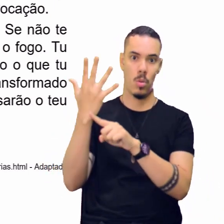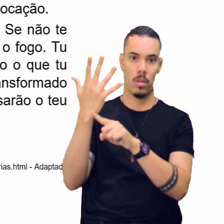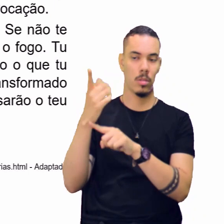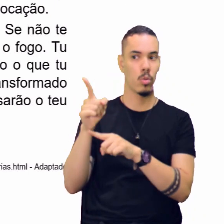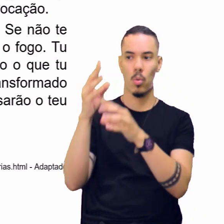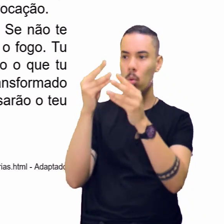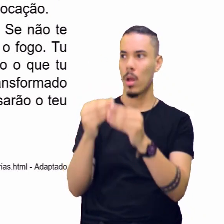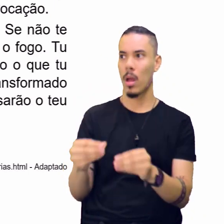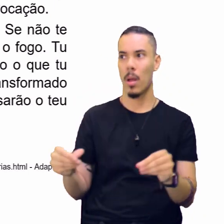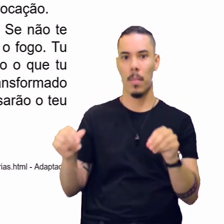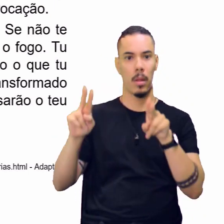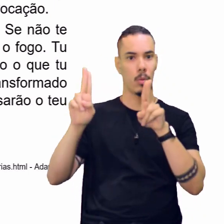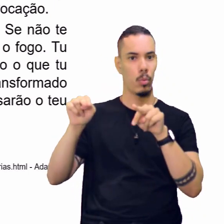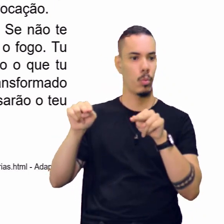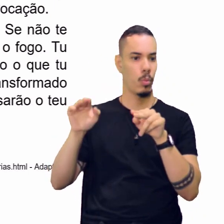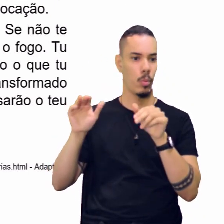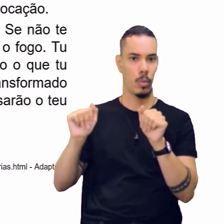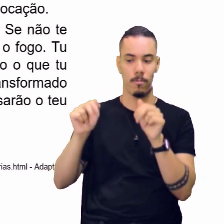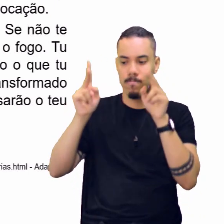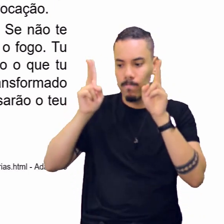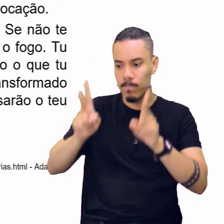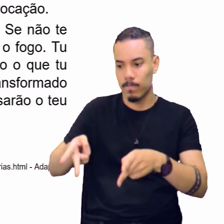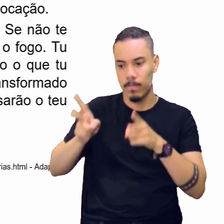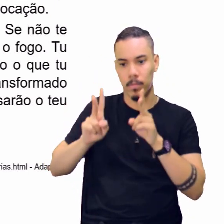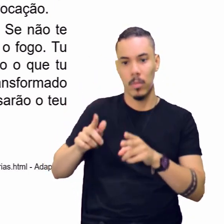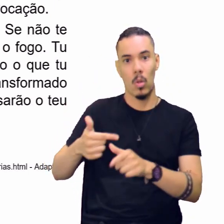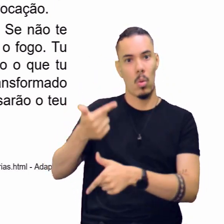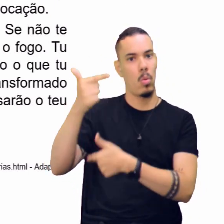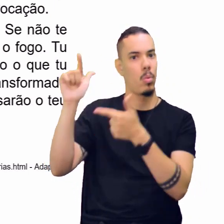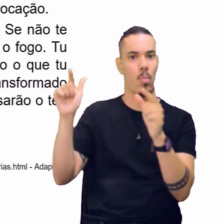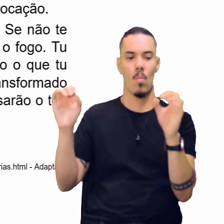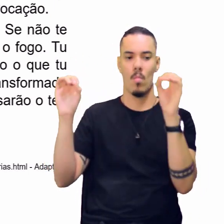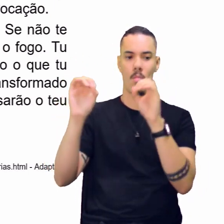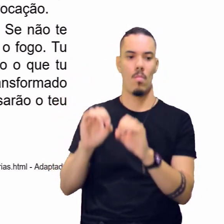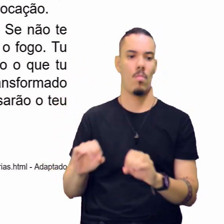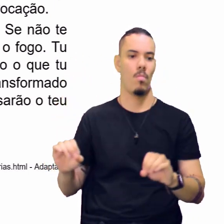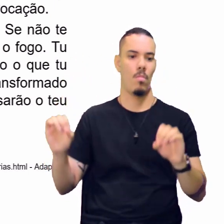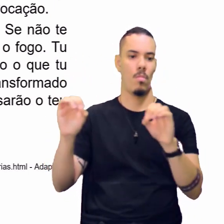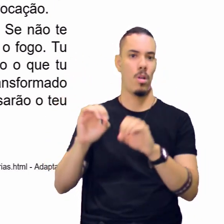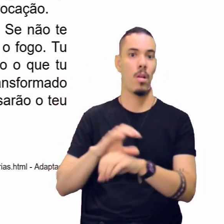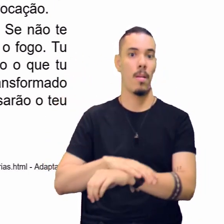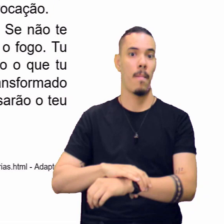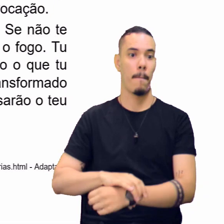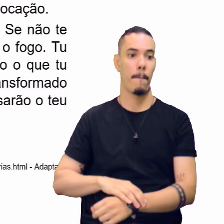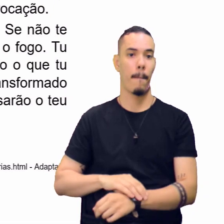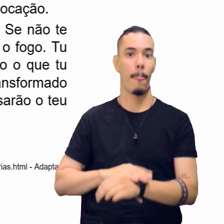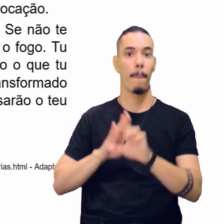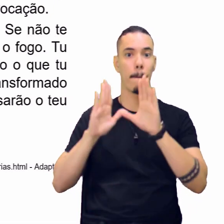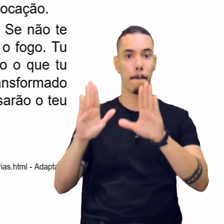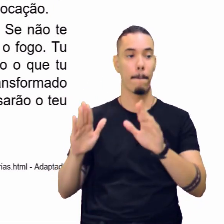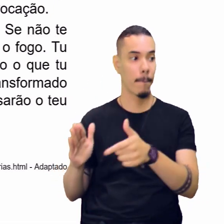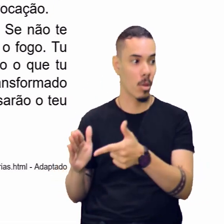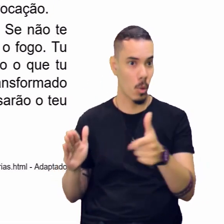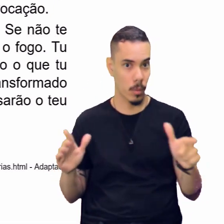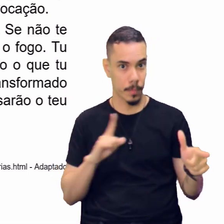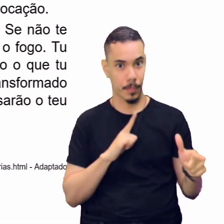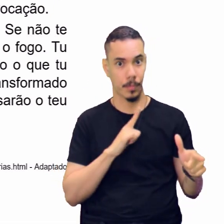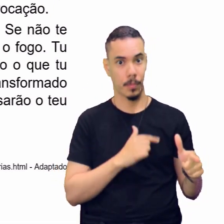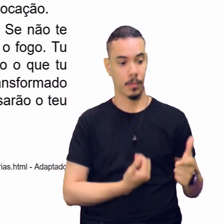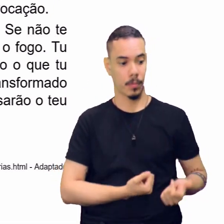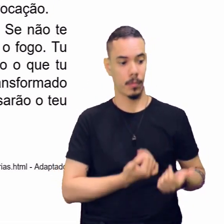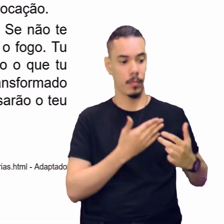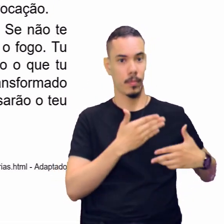não te acabarás consumindo-te pelos outros. Outros passarão o teu fogo